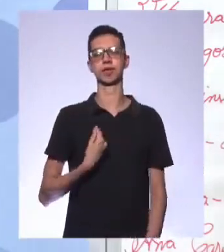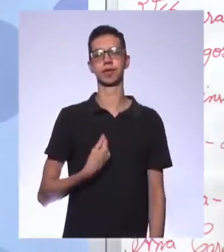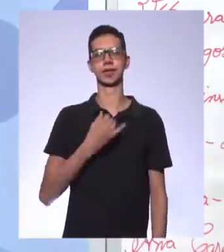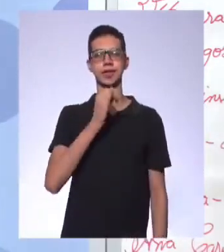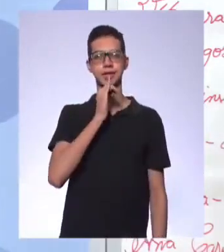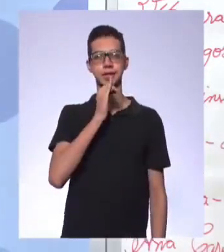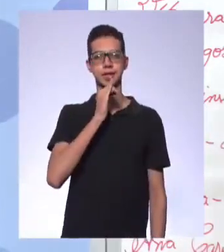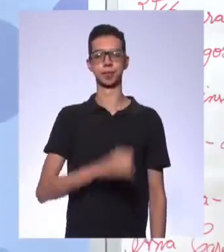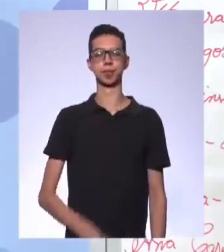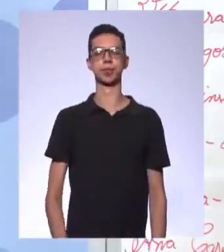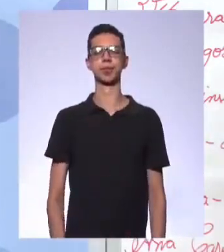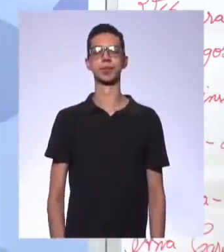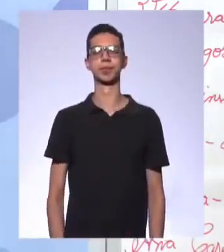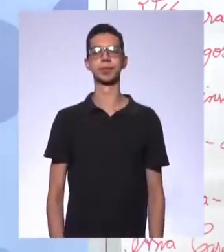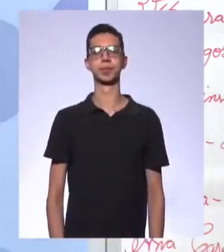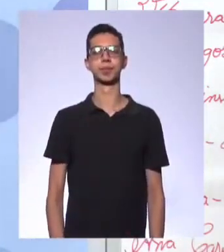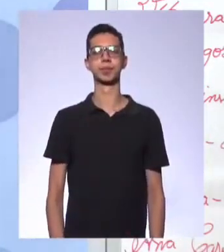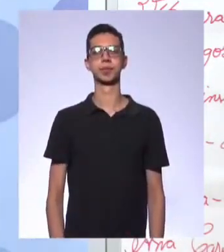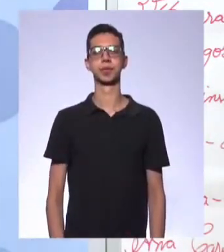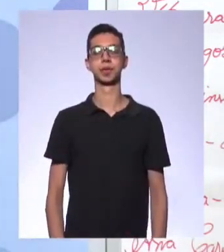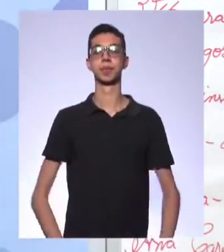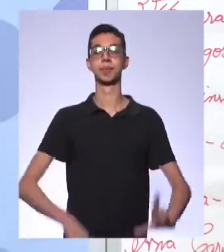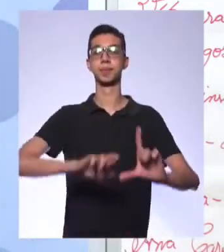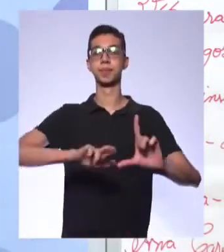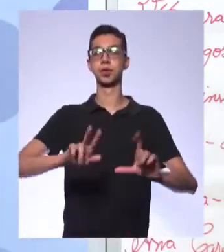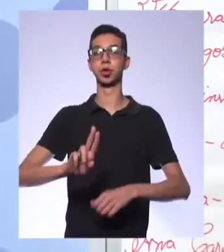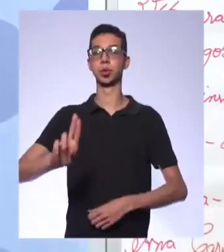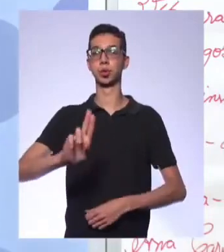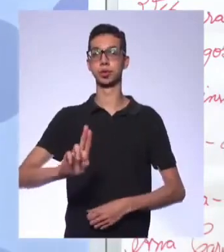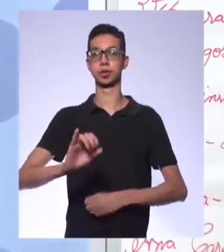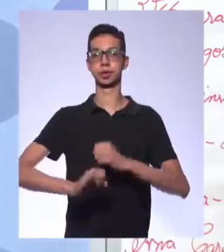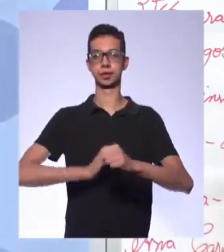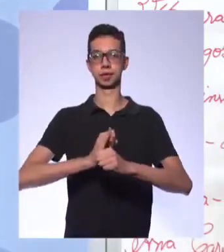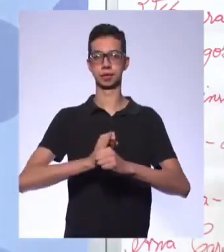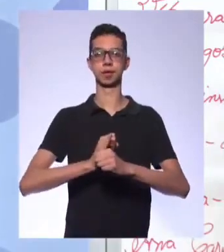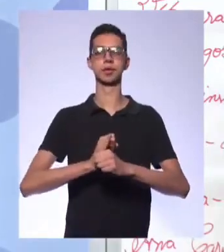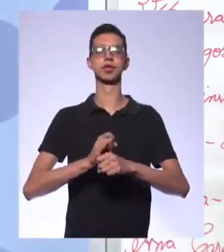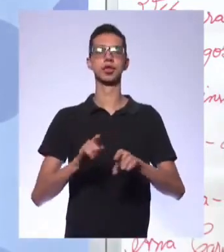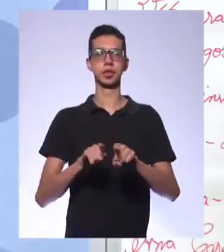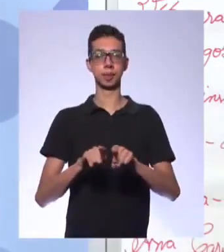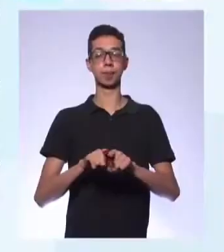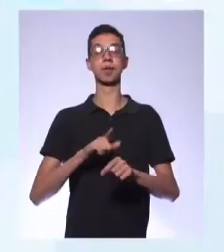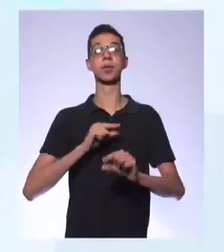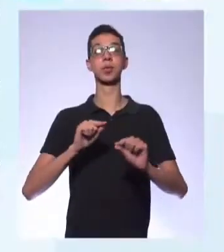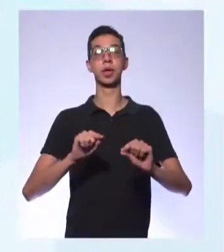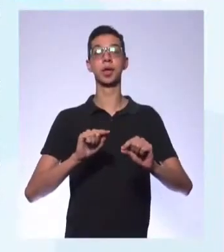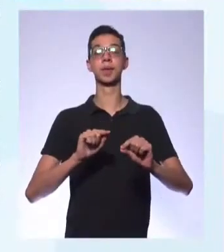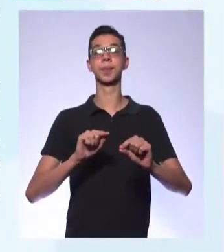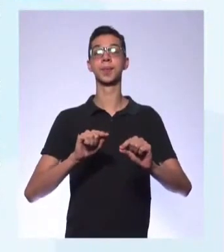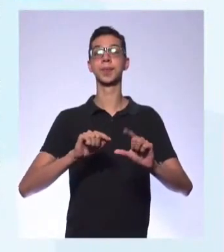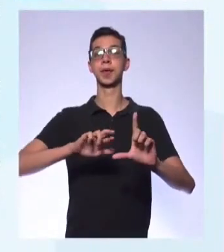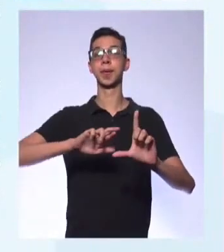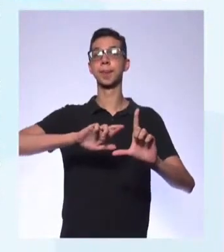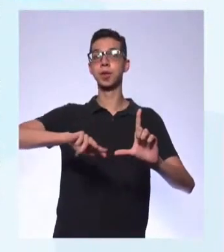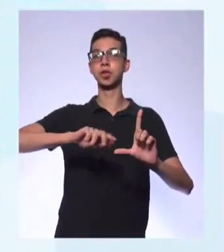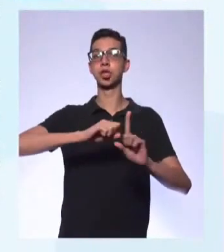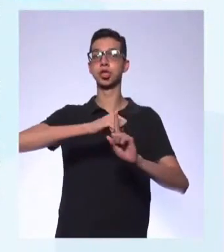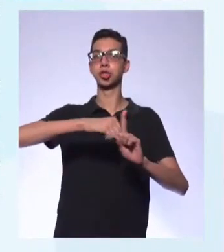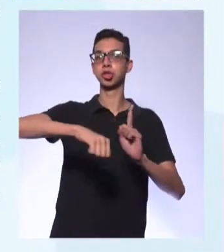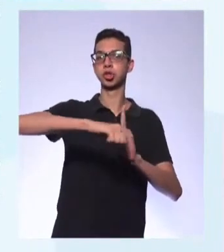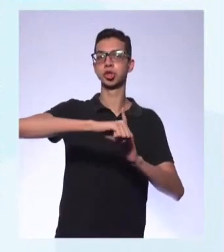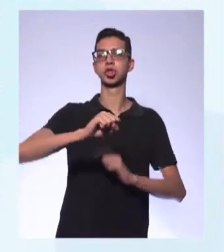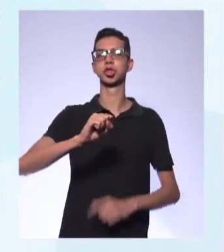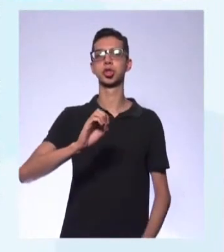São mídias utilizadas aí geralmente na internet, tá bom? E nós temos também as mídias sociais, que nos ajudam também